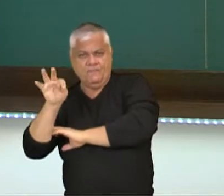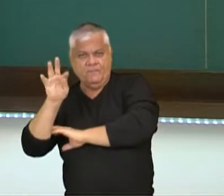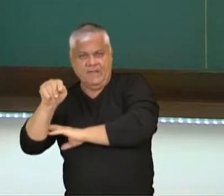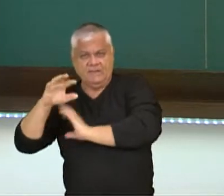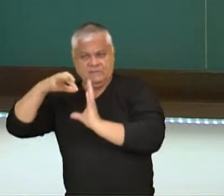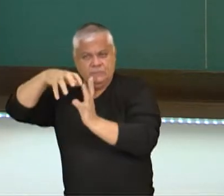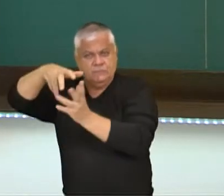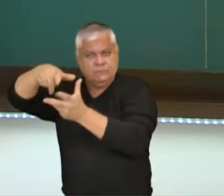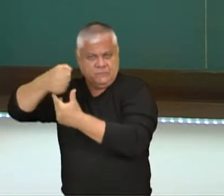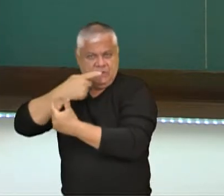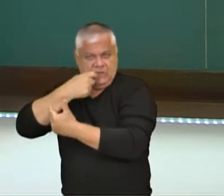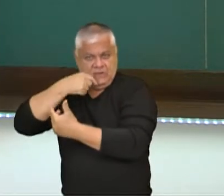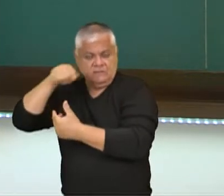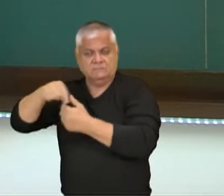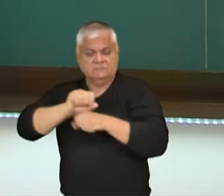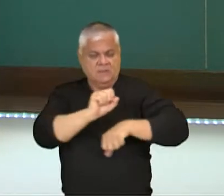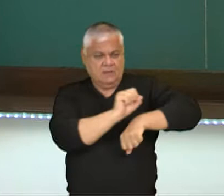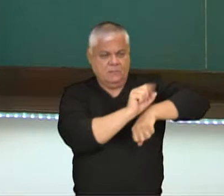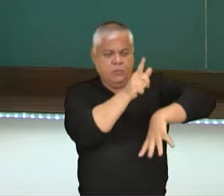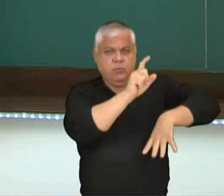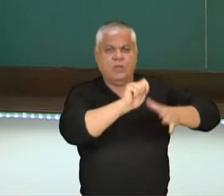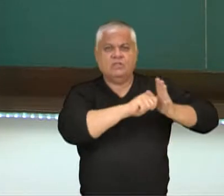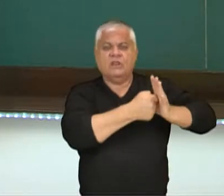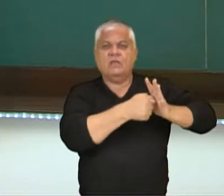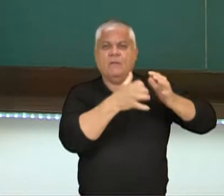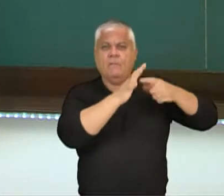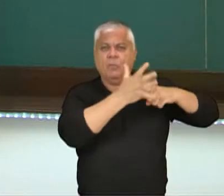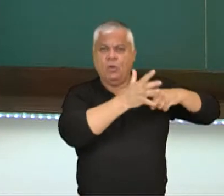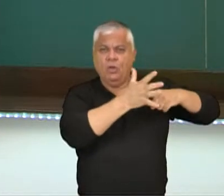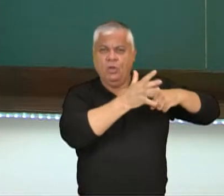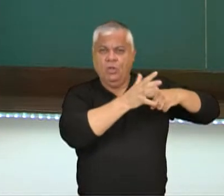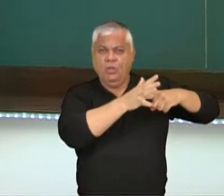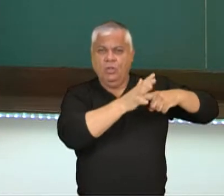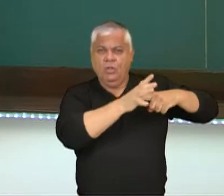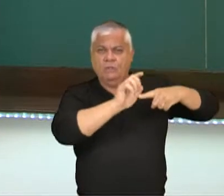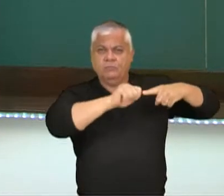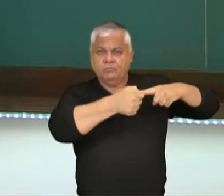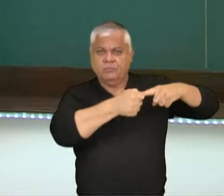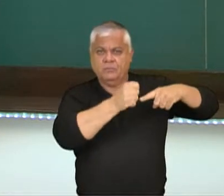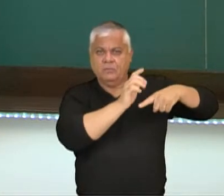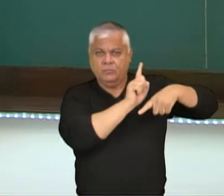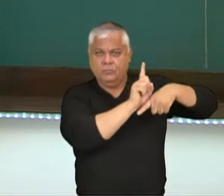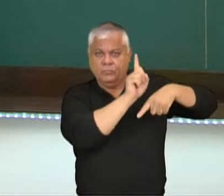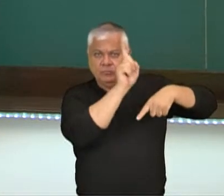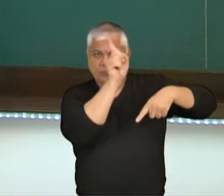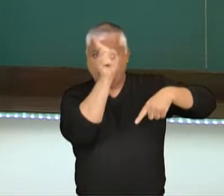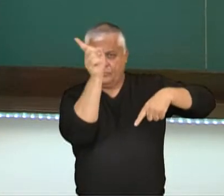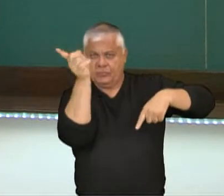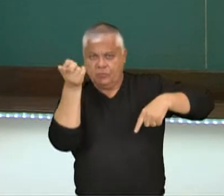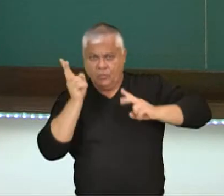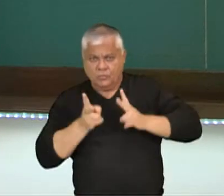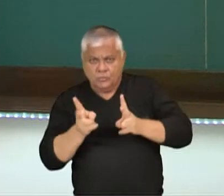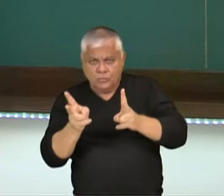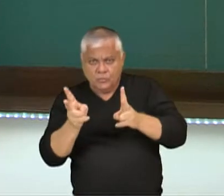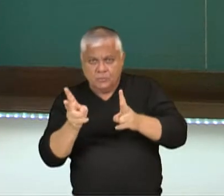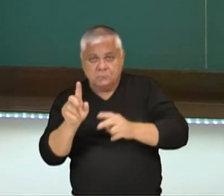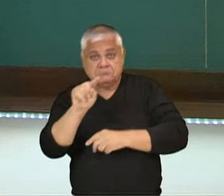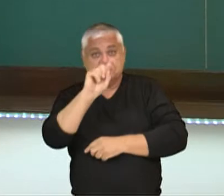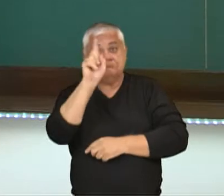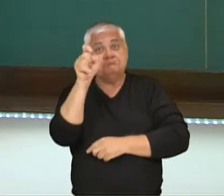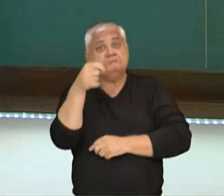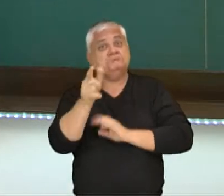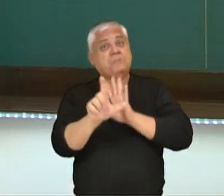nave, ela vai andar? Ela vai chegar até Marte? Pessoal, será que essas leis são as